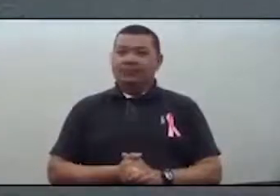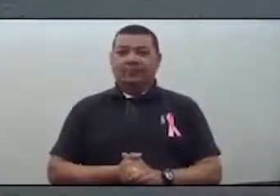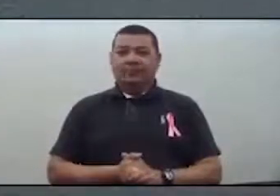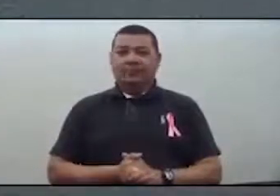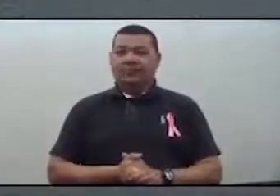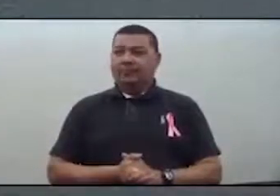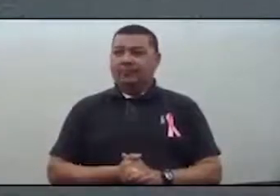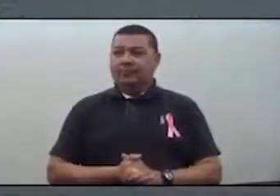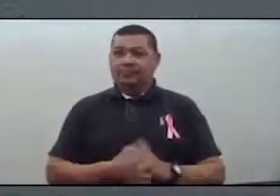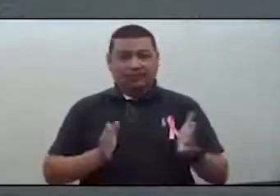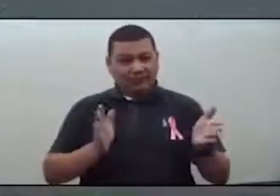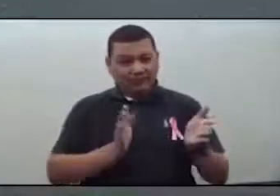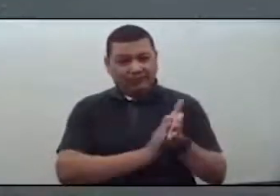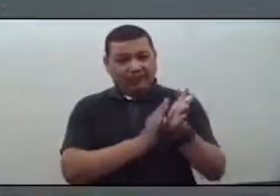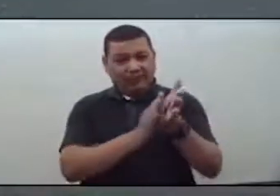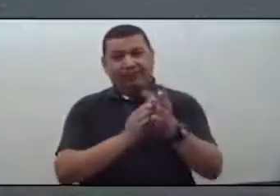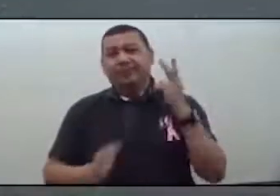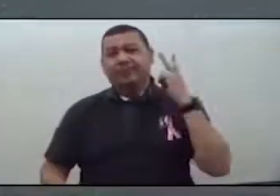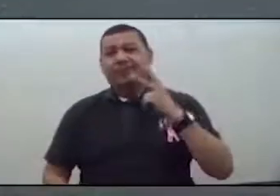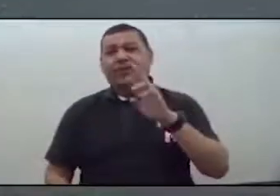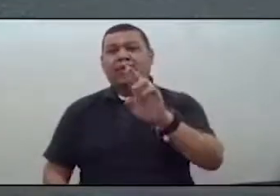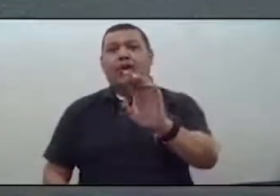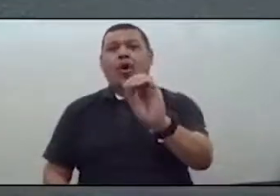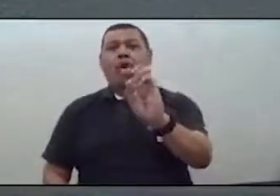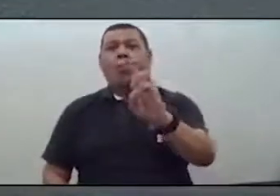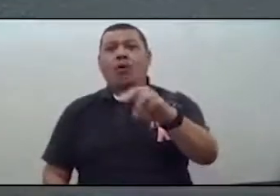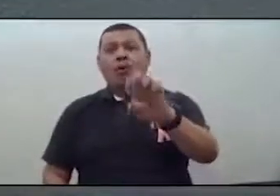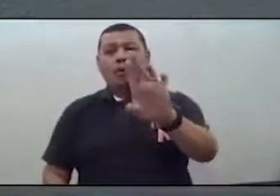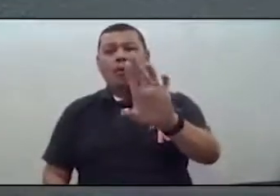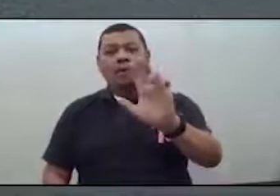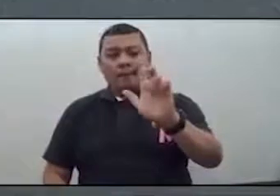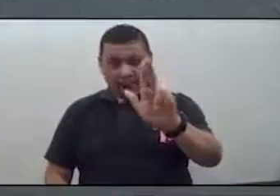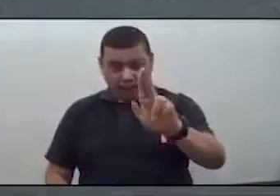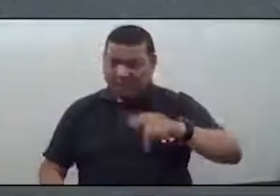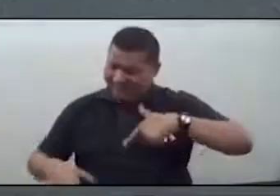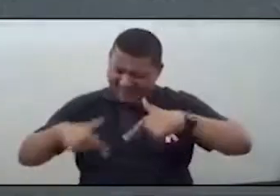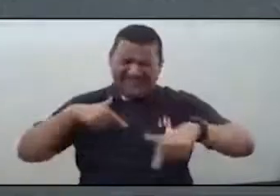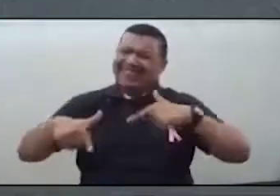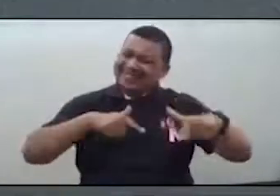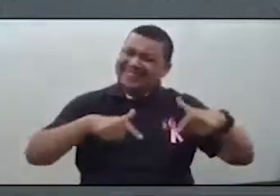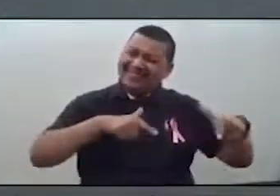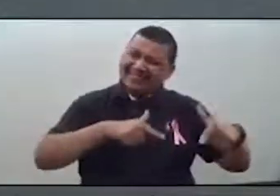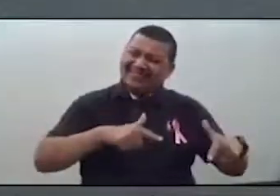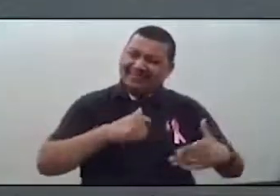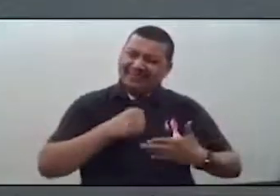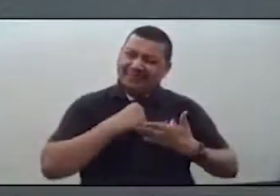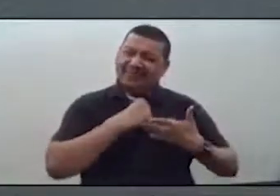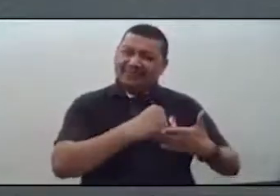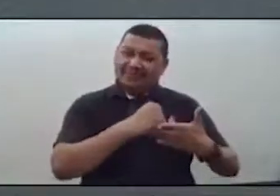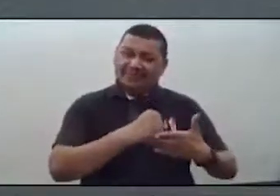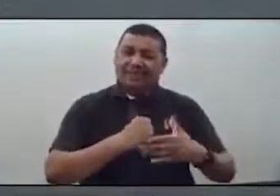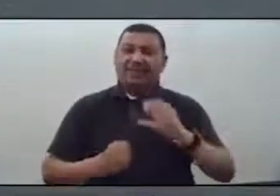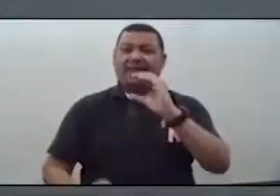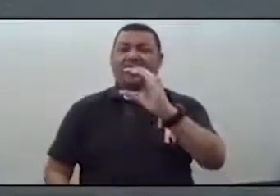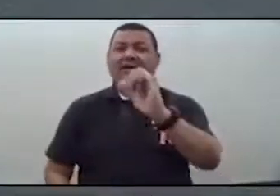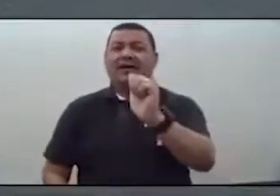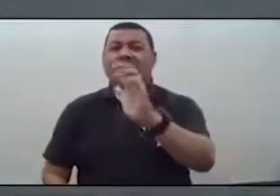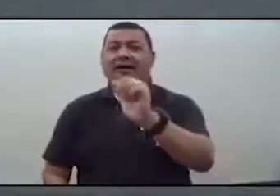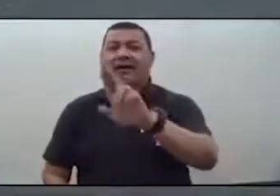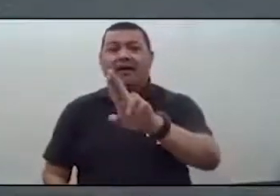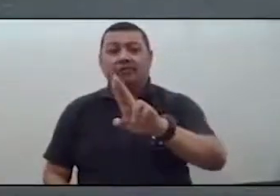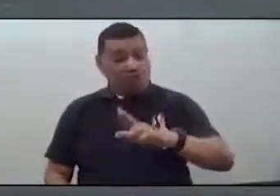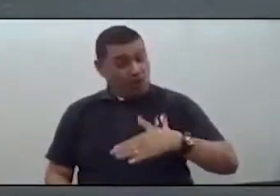parabenizando o vereador Romeu, que tem se empenhado muito nessa questão café e cacau. Isso me agrada